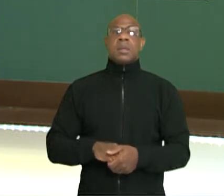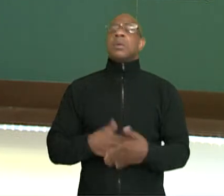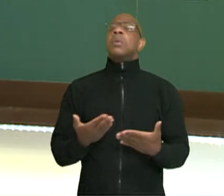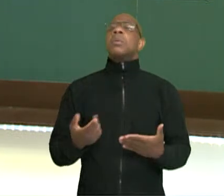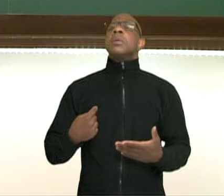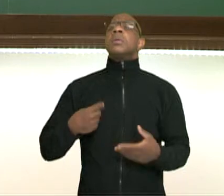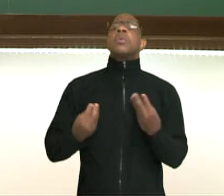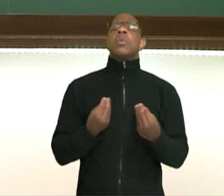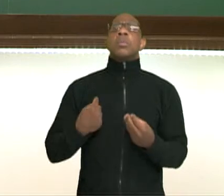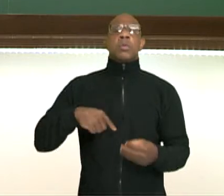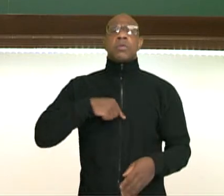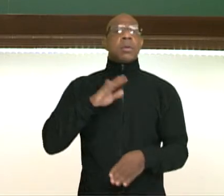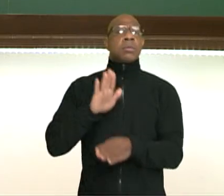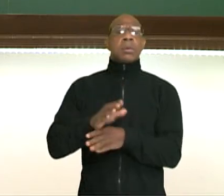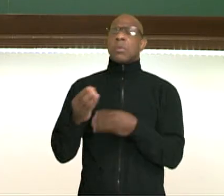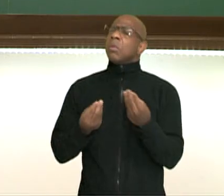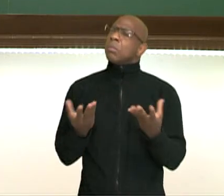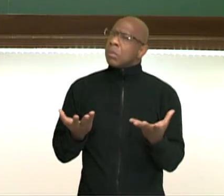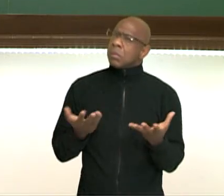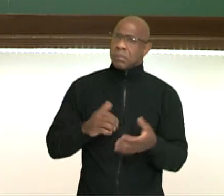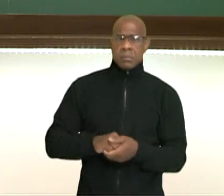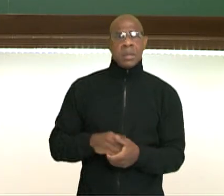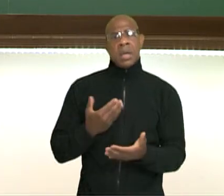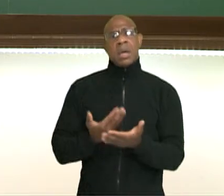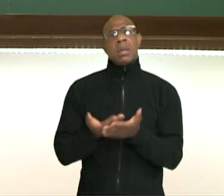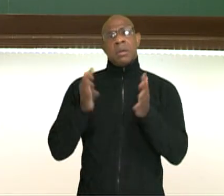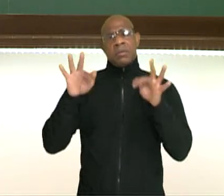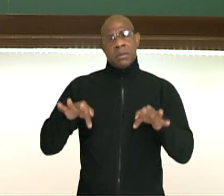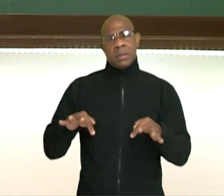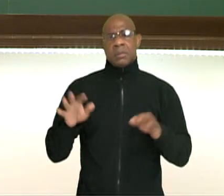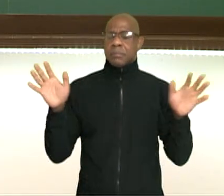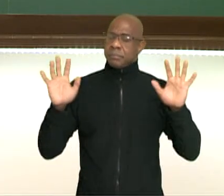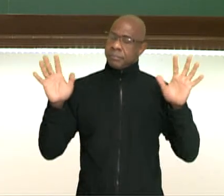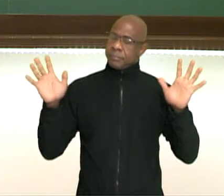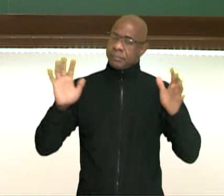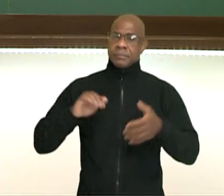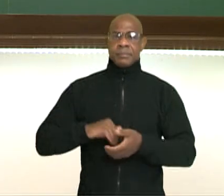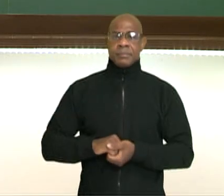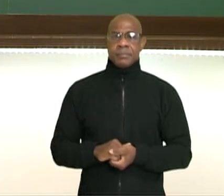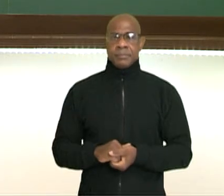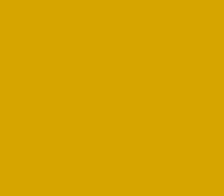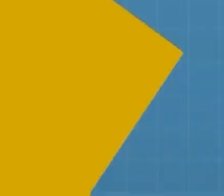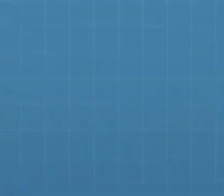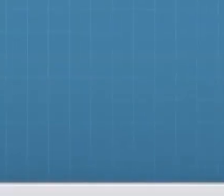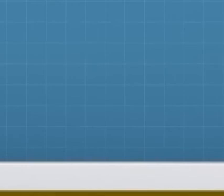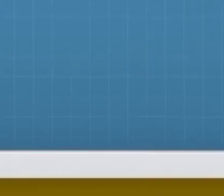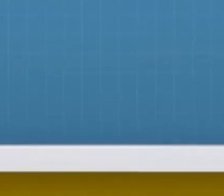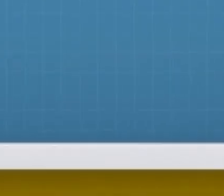contribuição? Pessoal, a nossa aula termina por aqui. Um beijo da prof. Até a próxima.